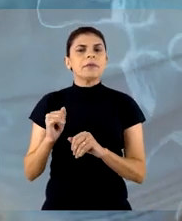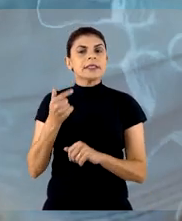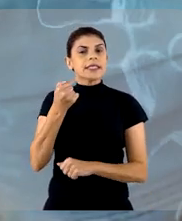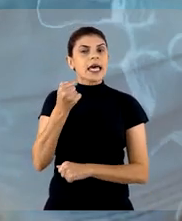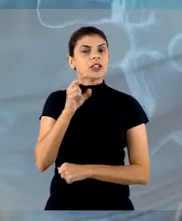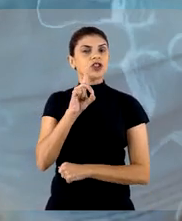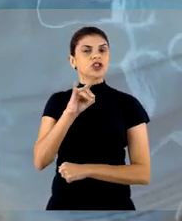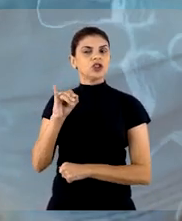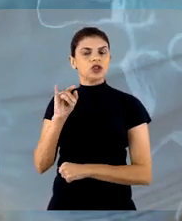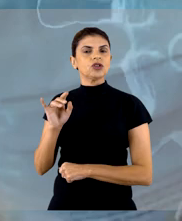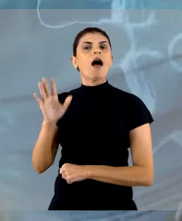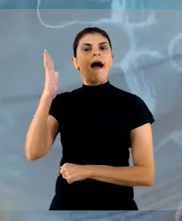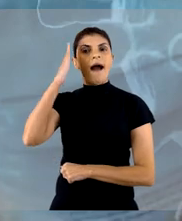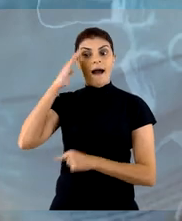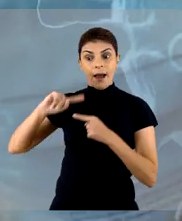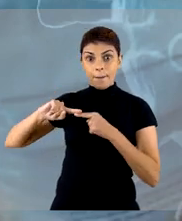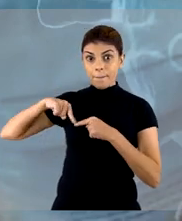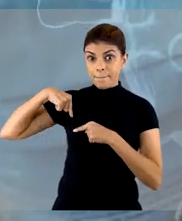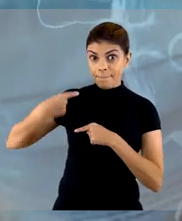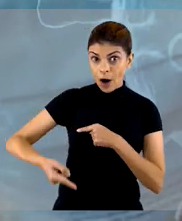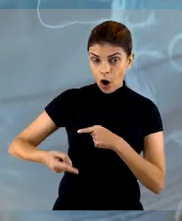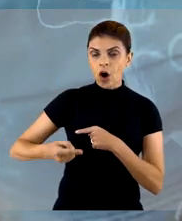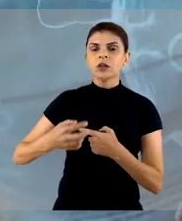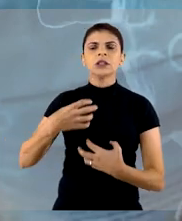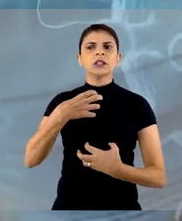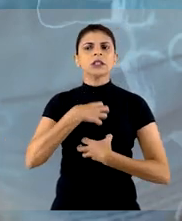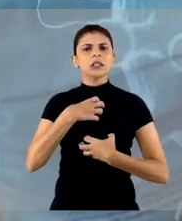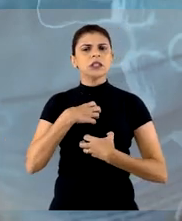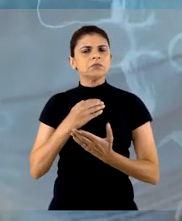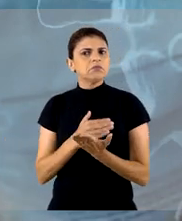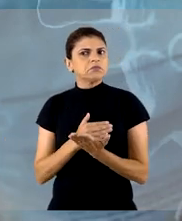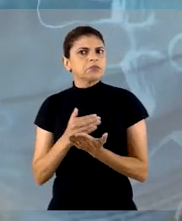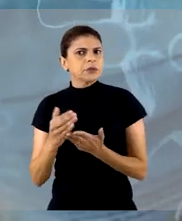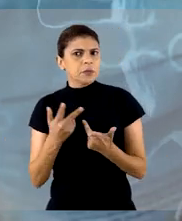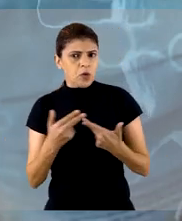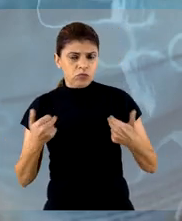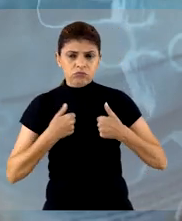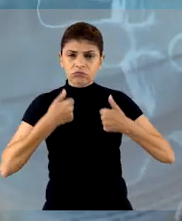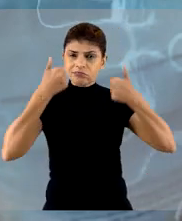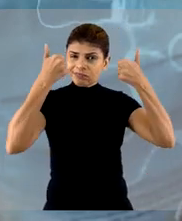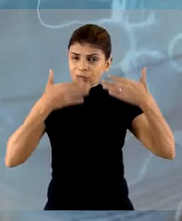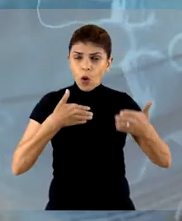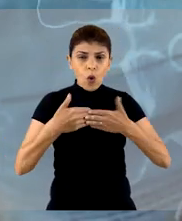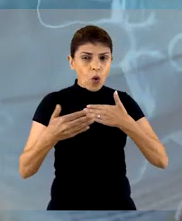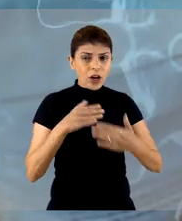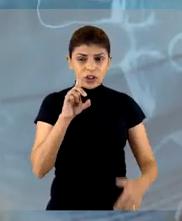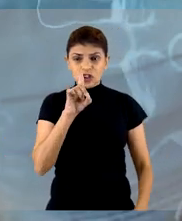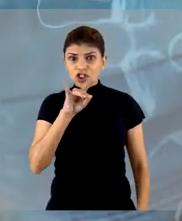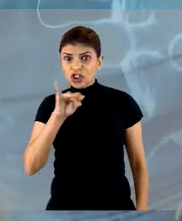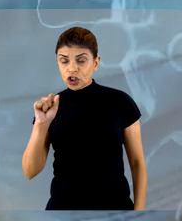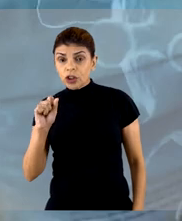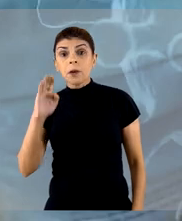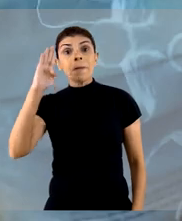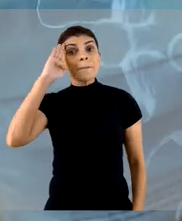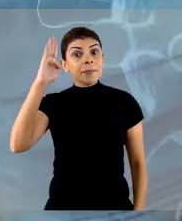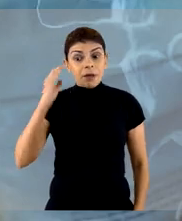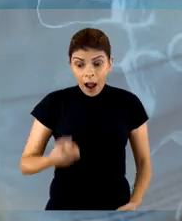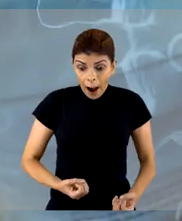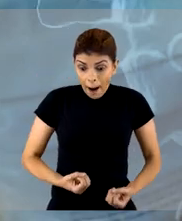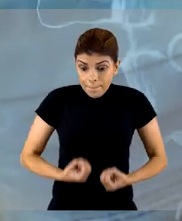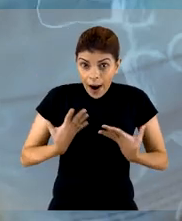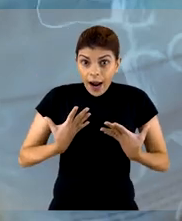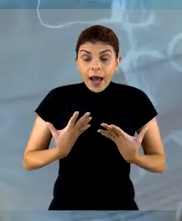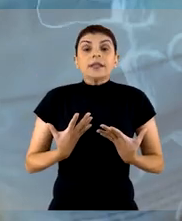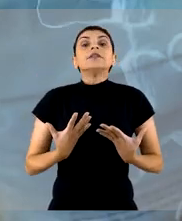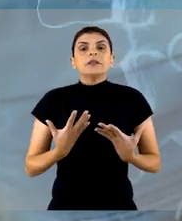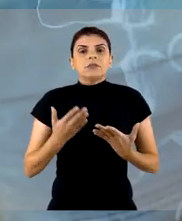primeiros 7 dias após os sintomas iniciais. Tudo que eu falar aqui com relação a dias é contado a partir do